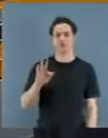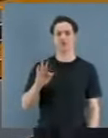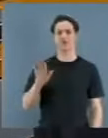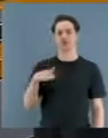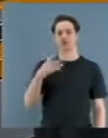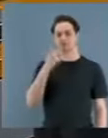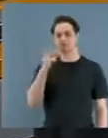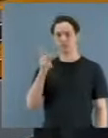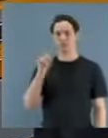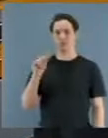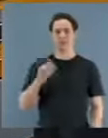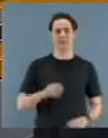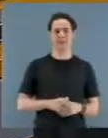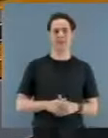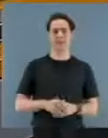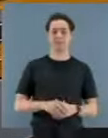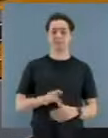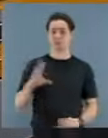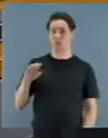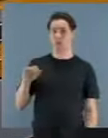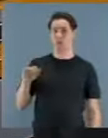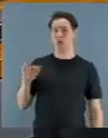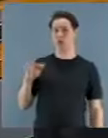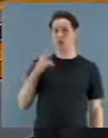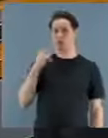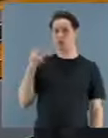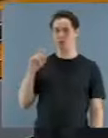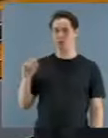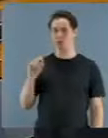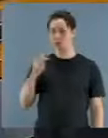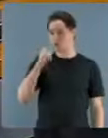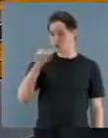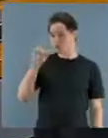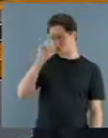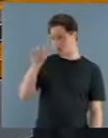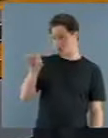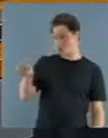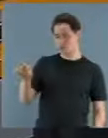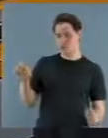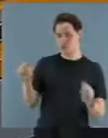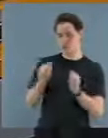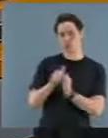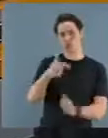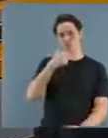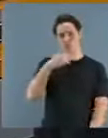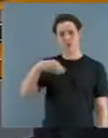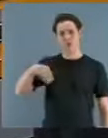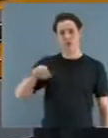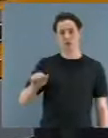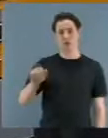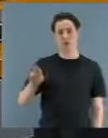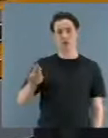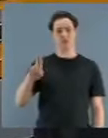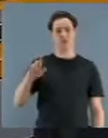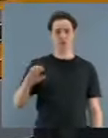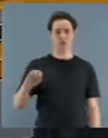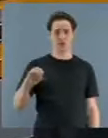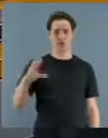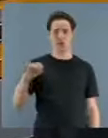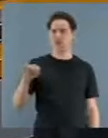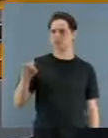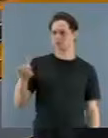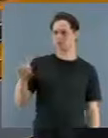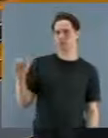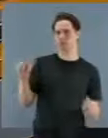dizendo o seguinte, o próprio COAF diz que o senhor, junto com o senhor Mauro Cid, pelas transações feitas, isso é